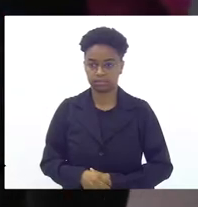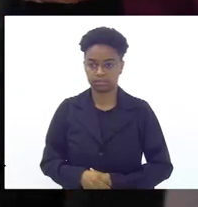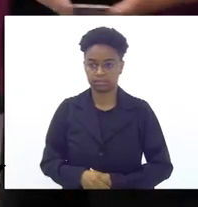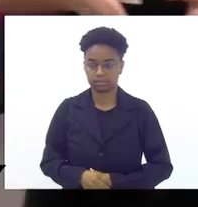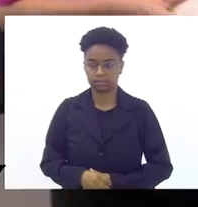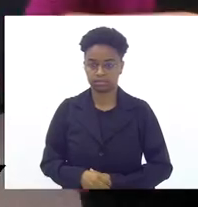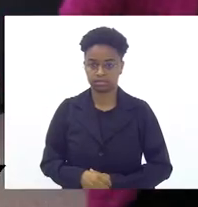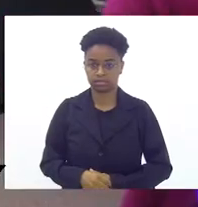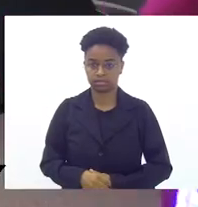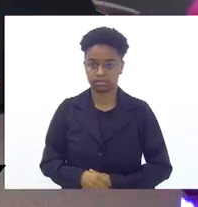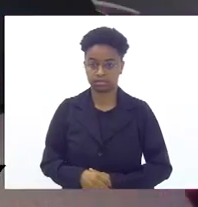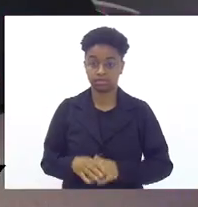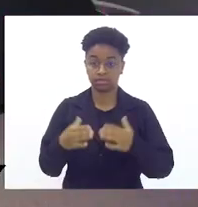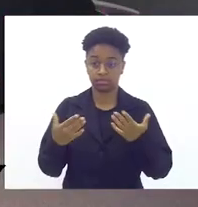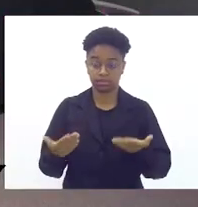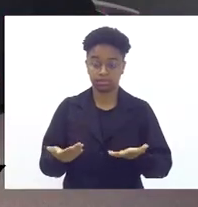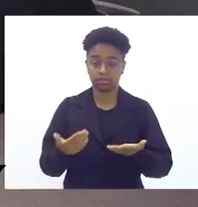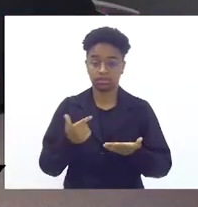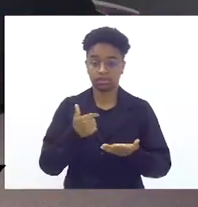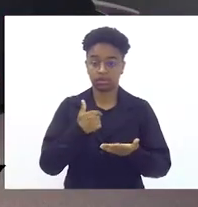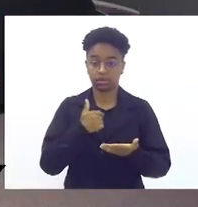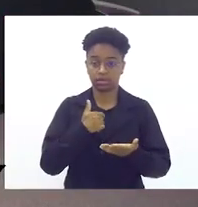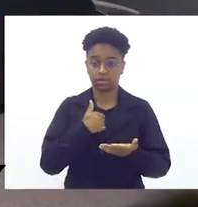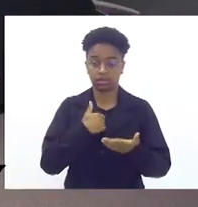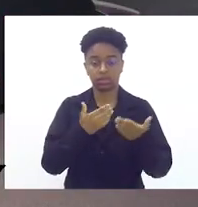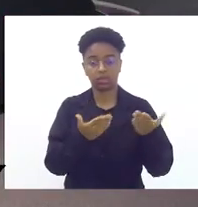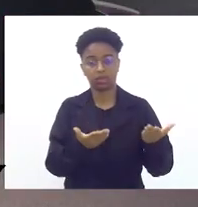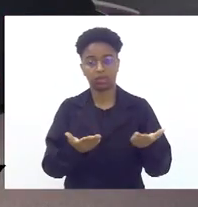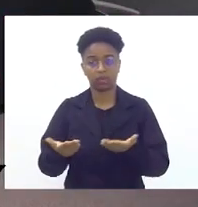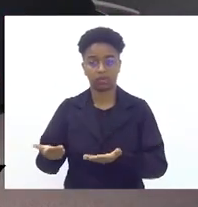eu vou chamar agora para